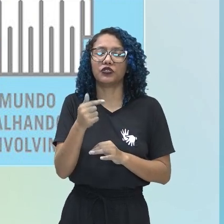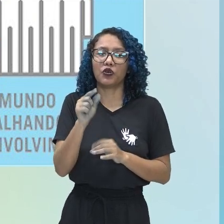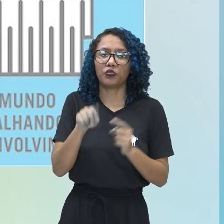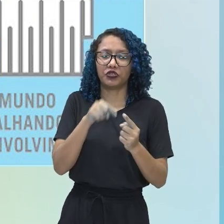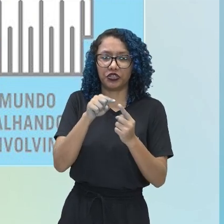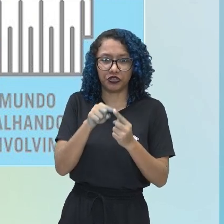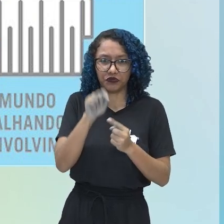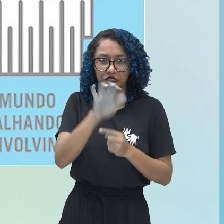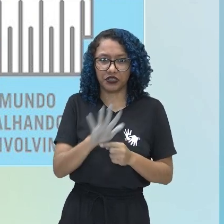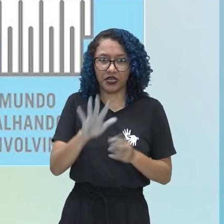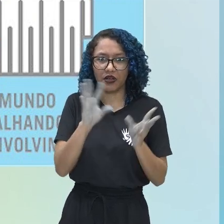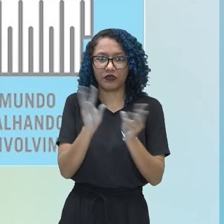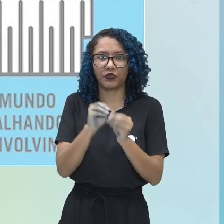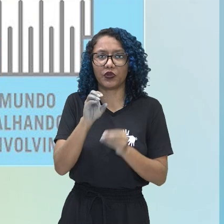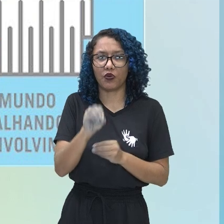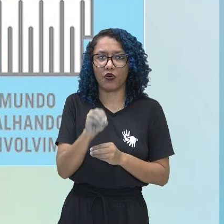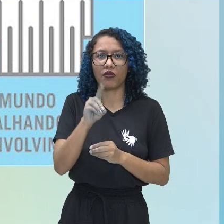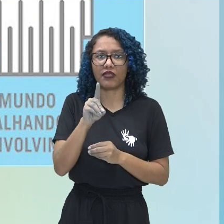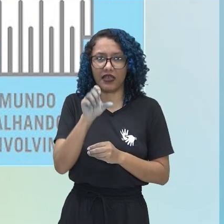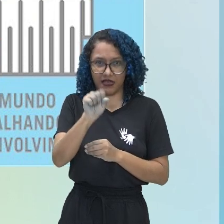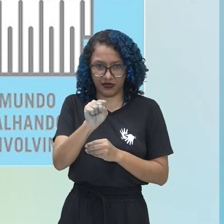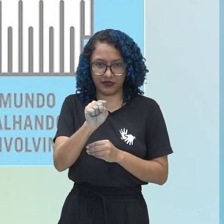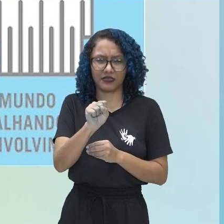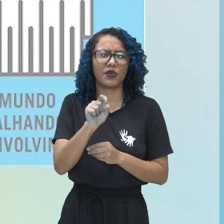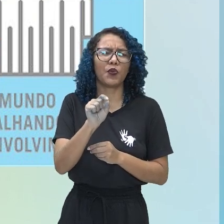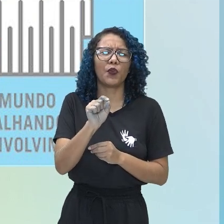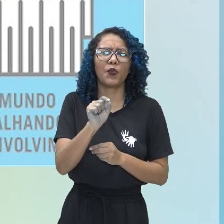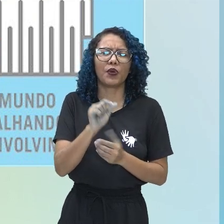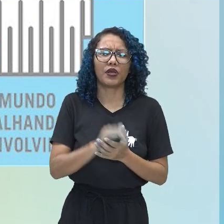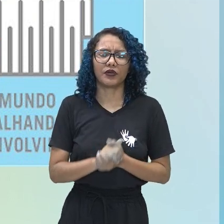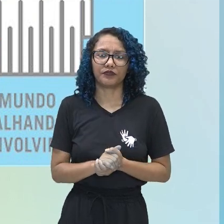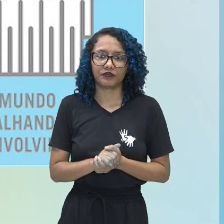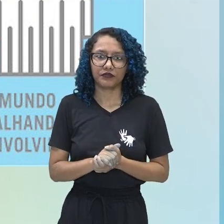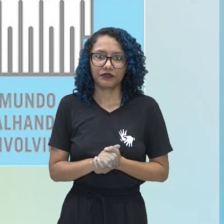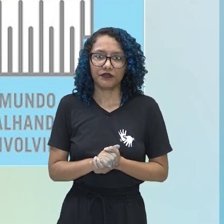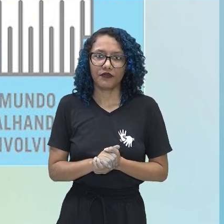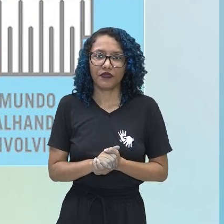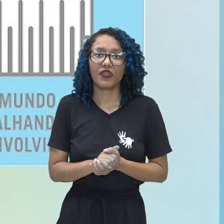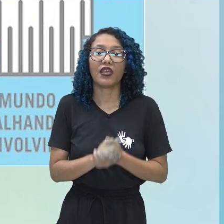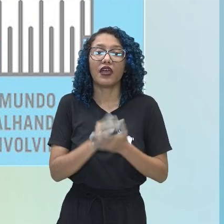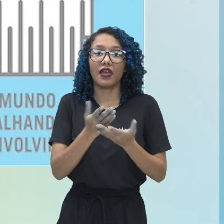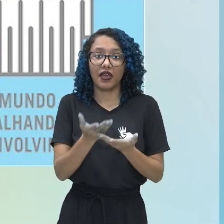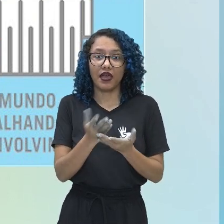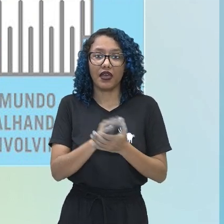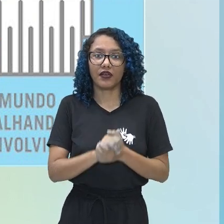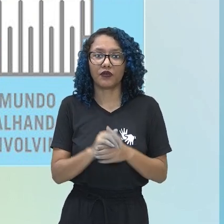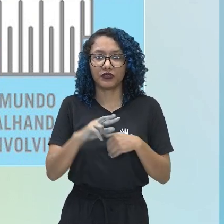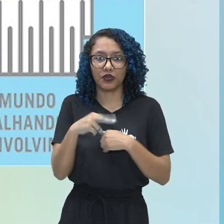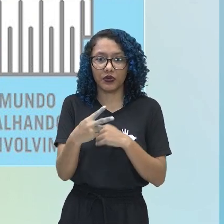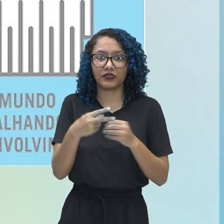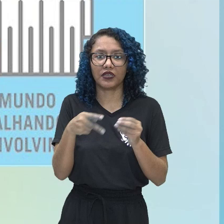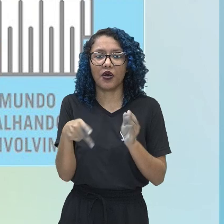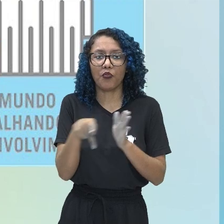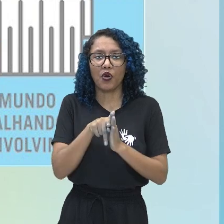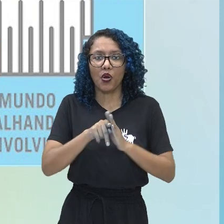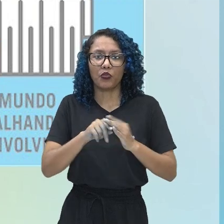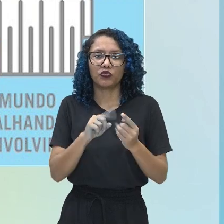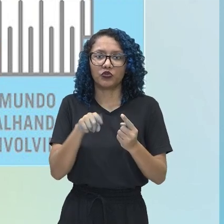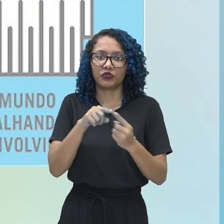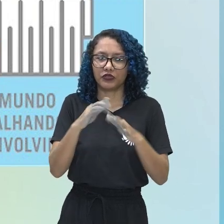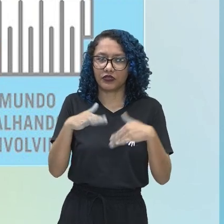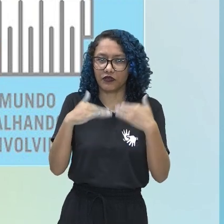simplesmente ODS. Os ODS são, na verdade, uma evolução dos Objetivos de Desenvolvimento do